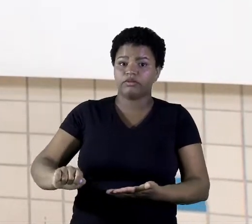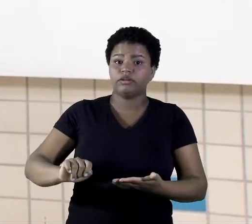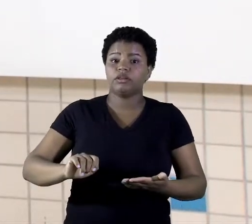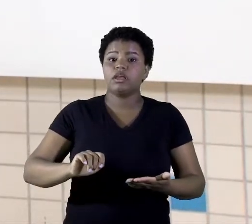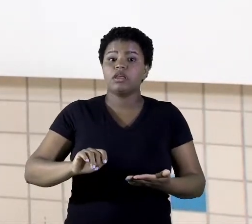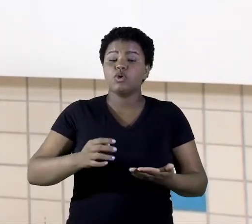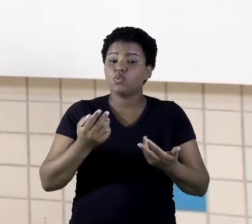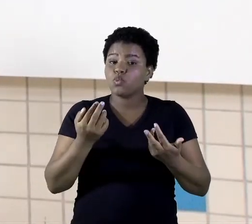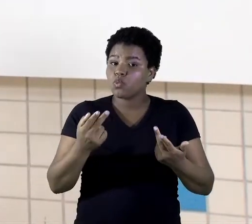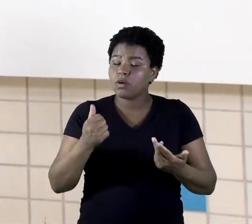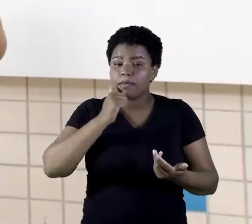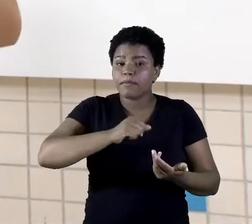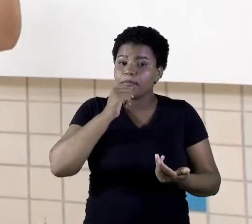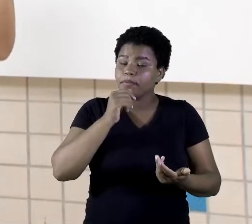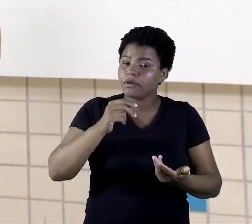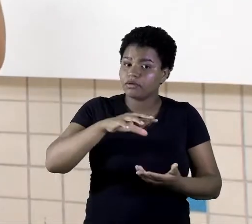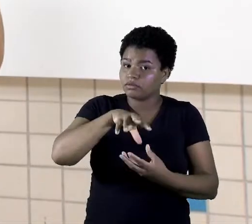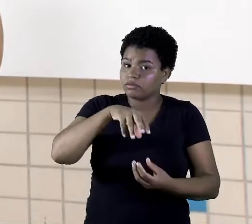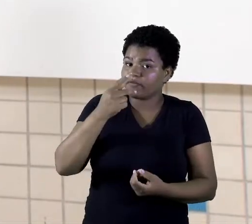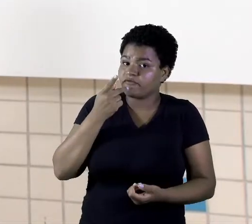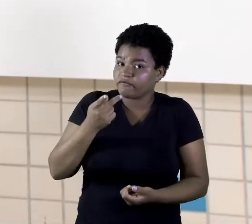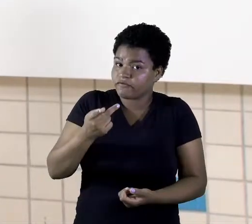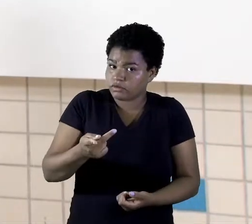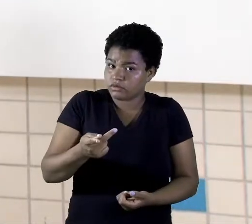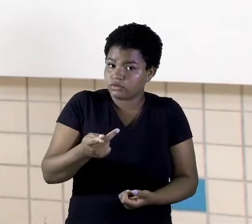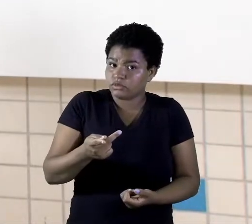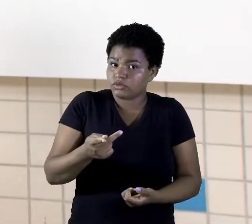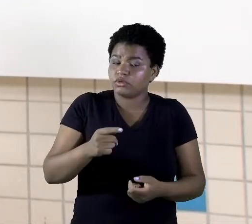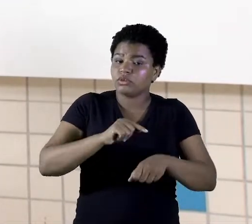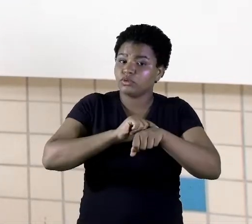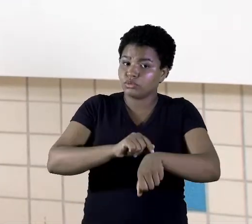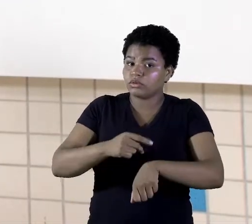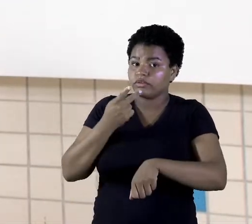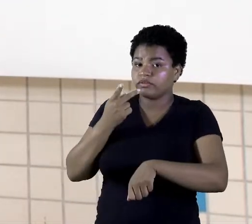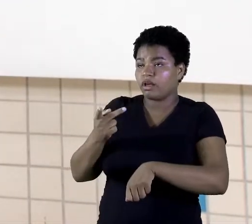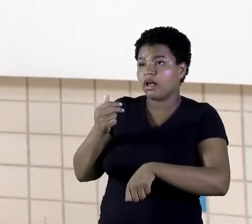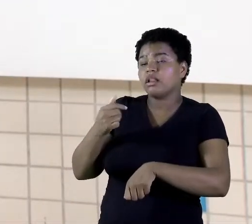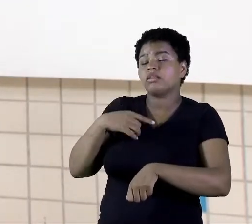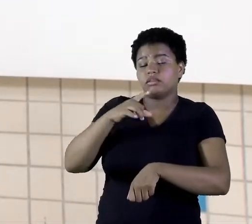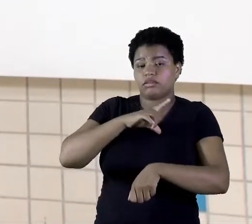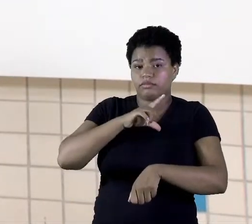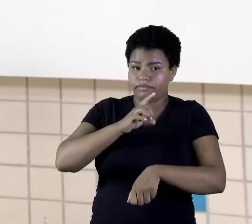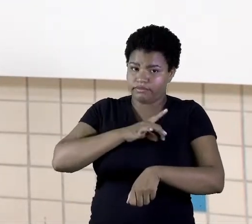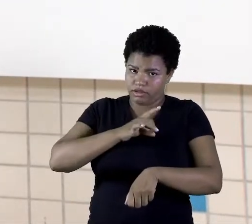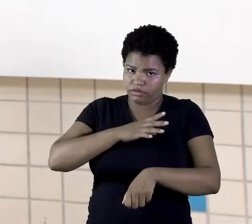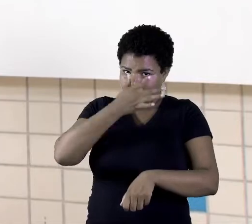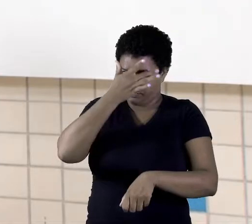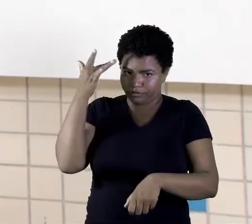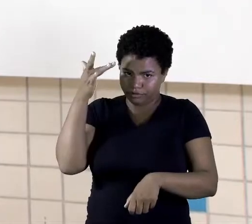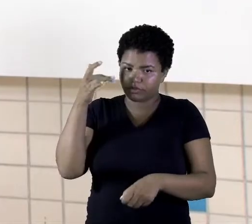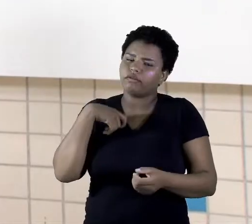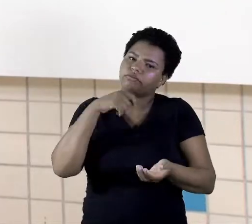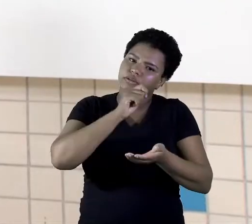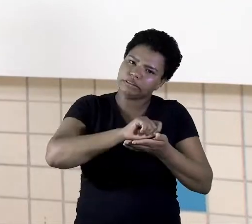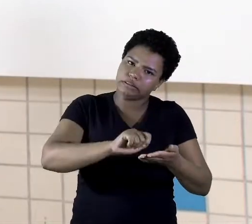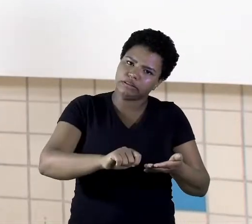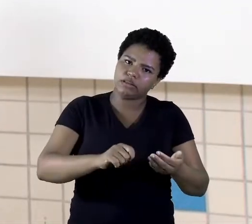aí: transcreva do texto a opinião da mãe com relação ao sentimento que o filho revela.